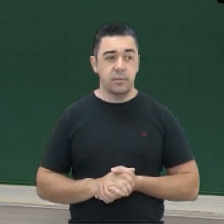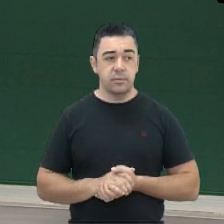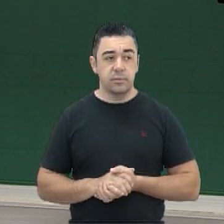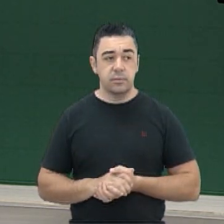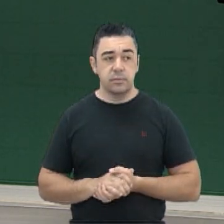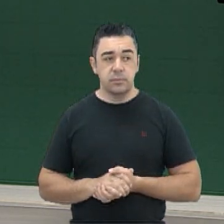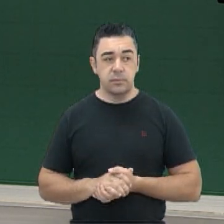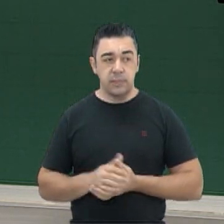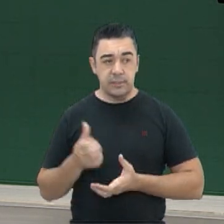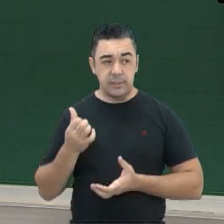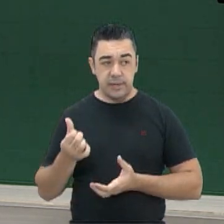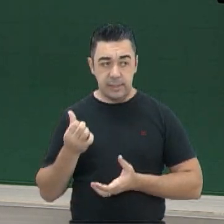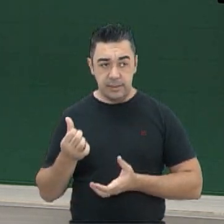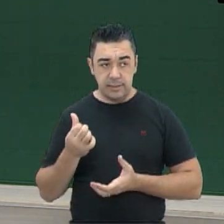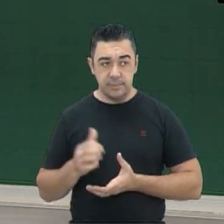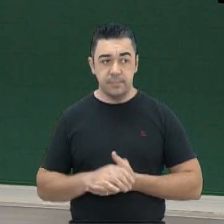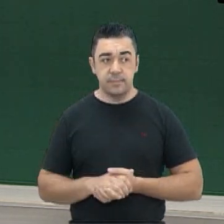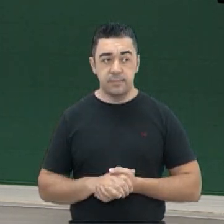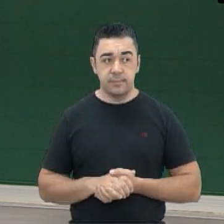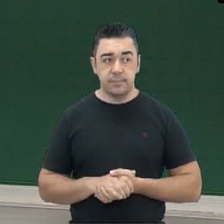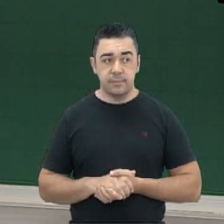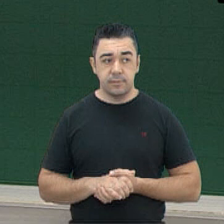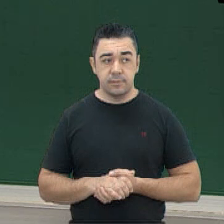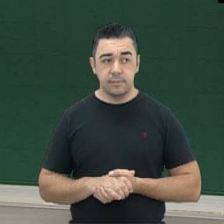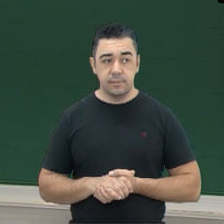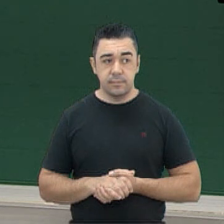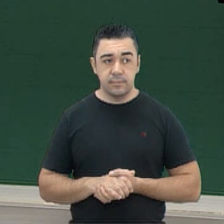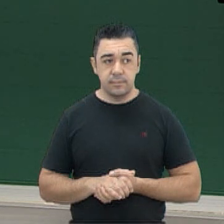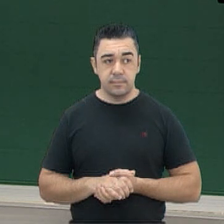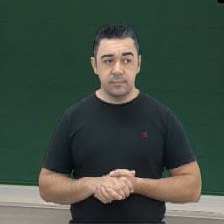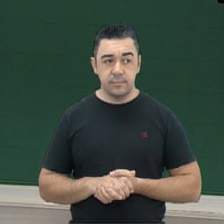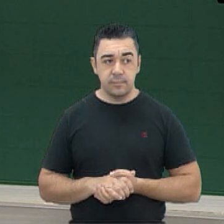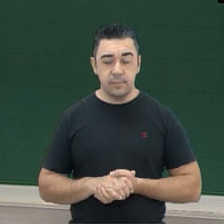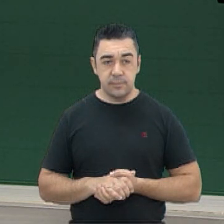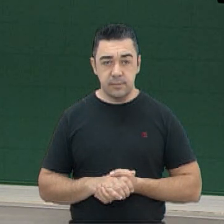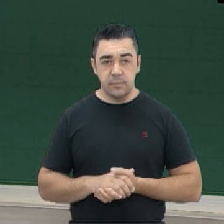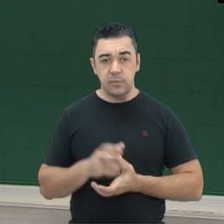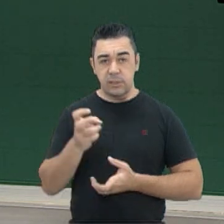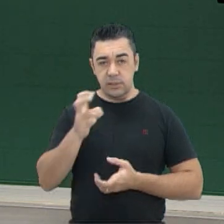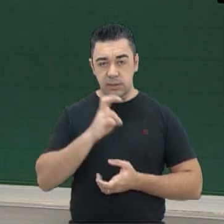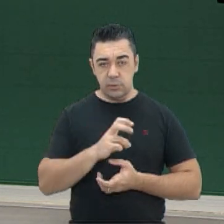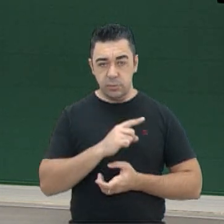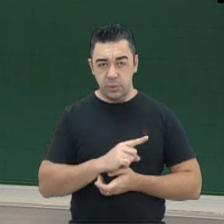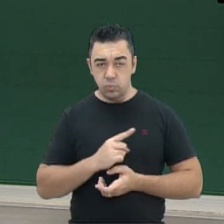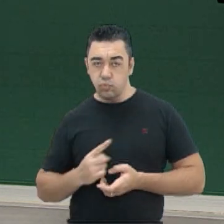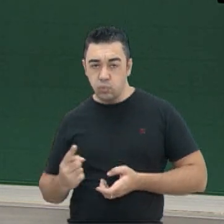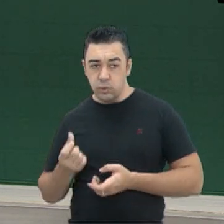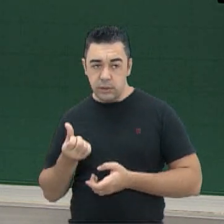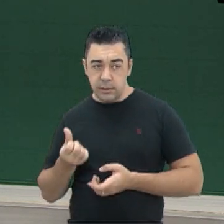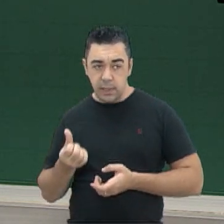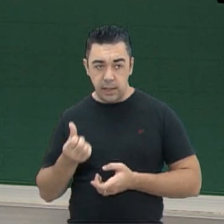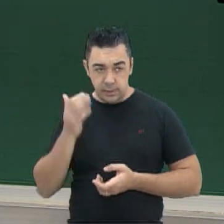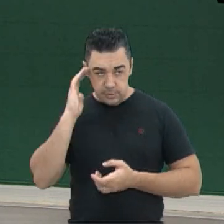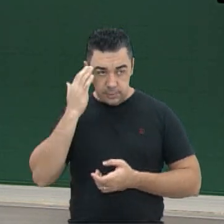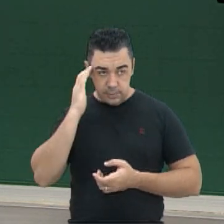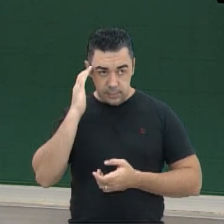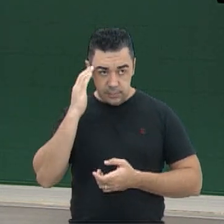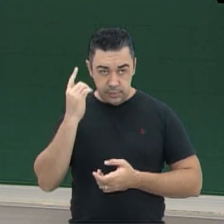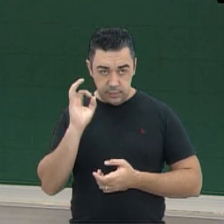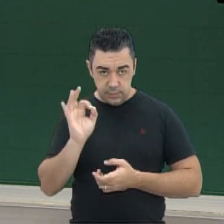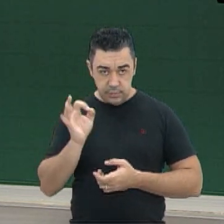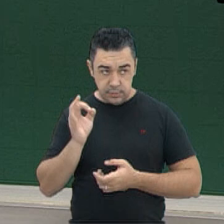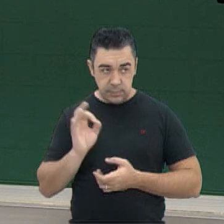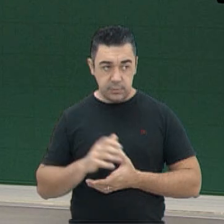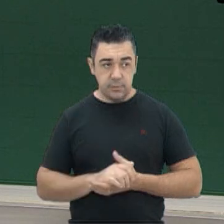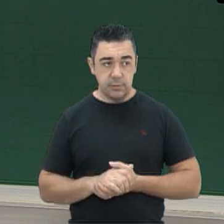aqui embaixo 6, tá? Esse 6 veio desse número aqui, 5 mais 1. 5 mais 1,